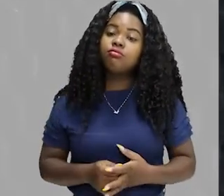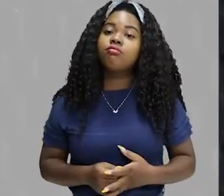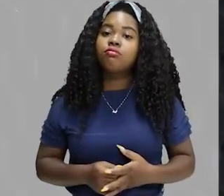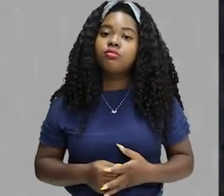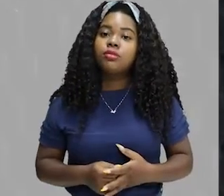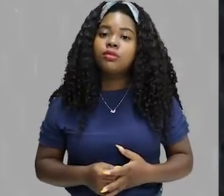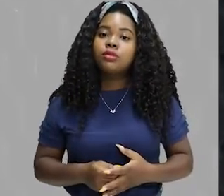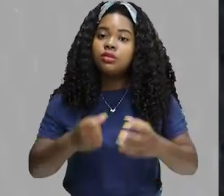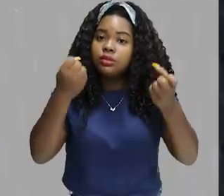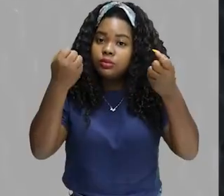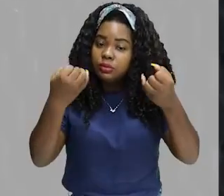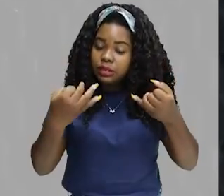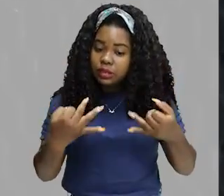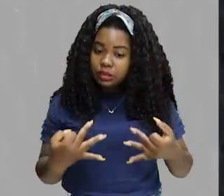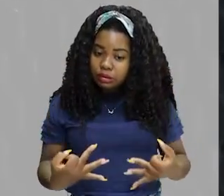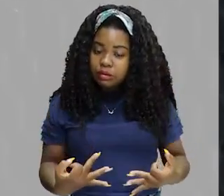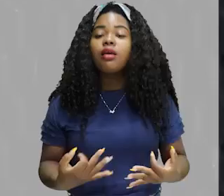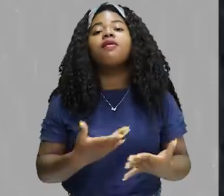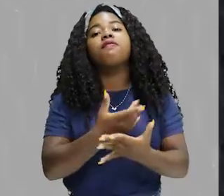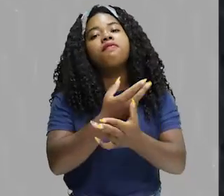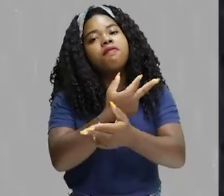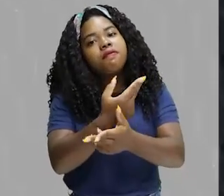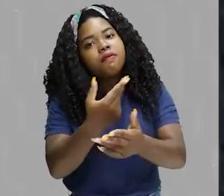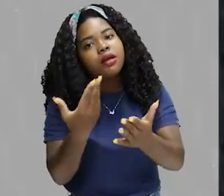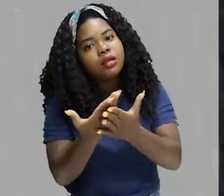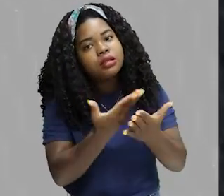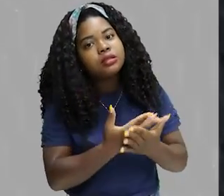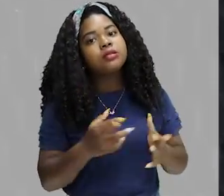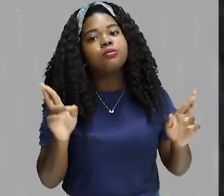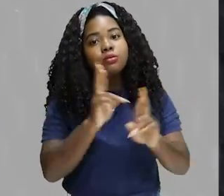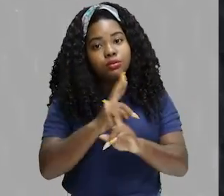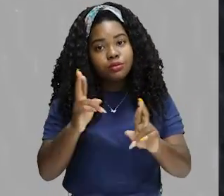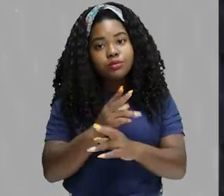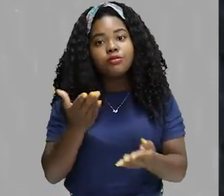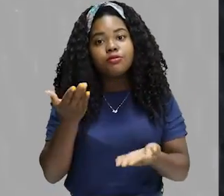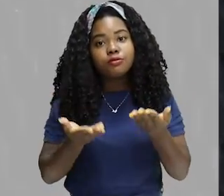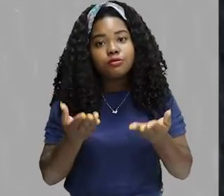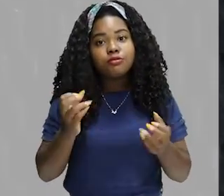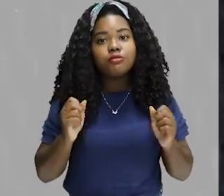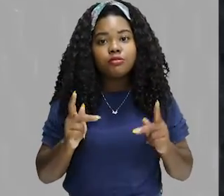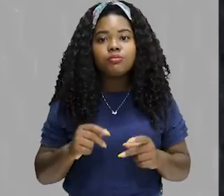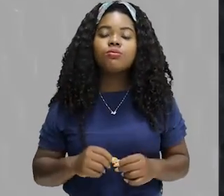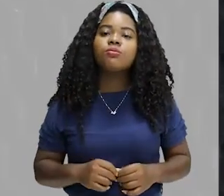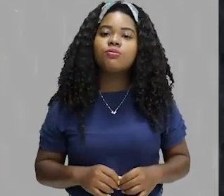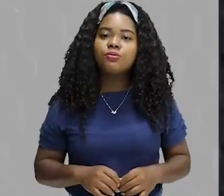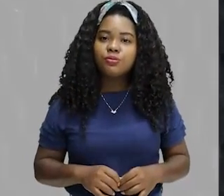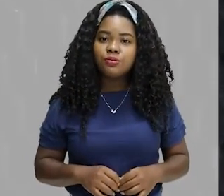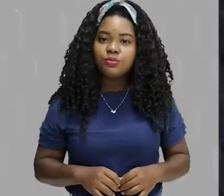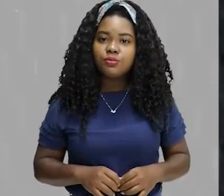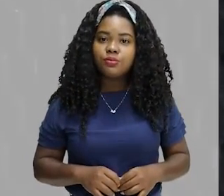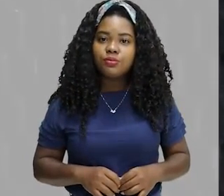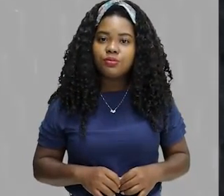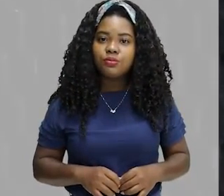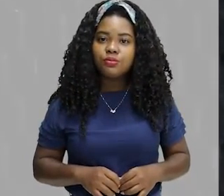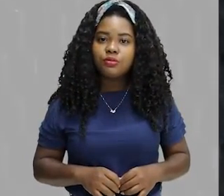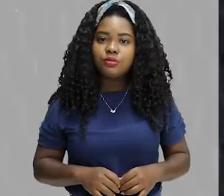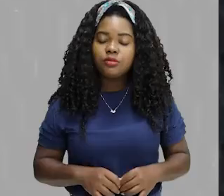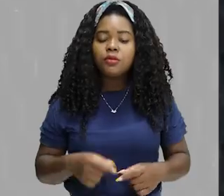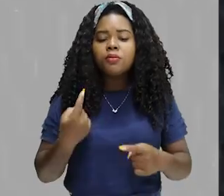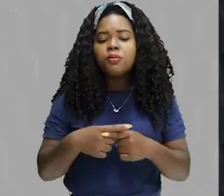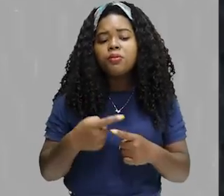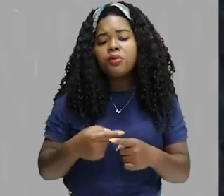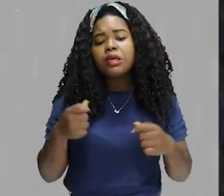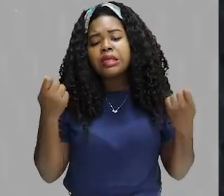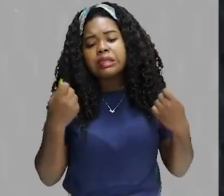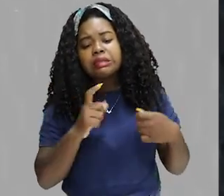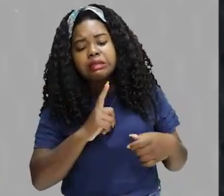trabalhar muitas aulas relacionadas ao balanceamento. Tudo bem? E por que devemos